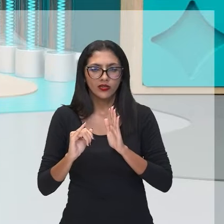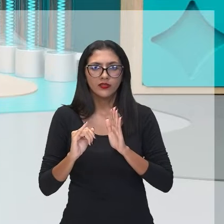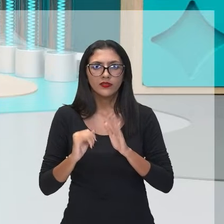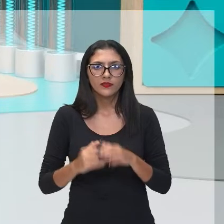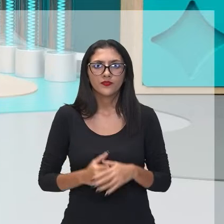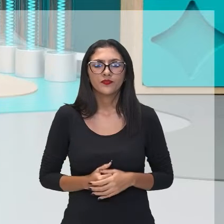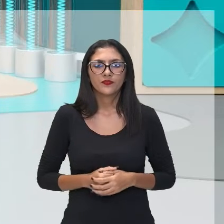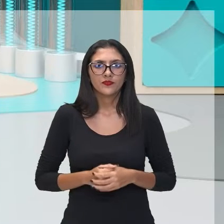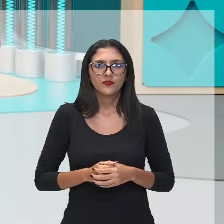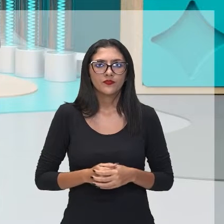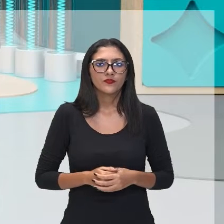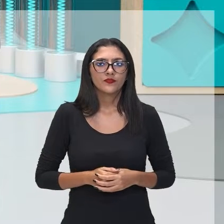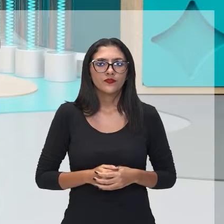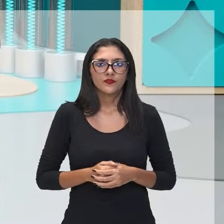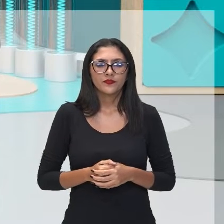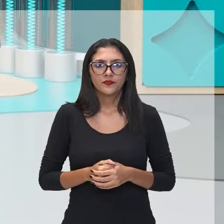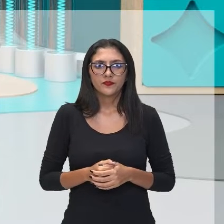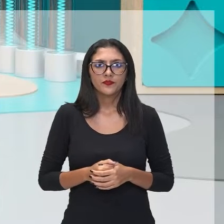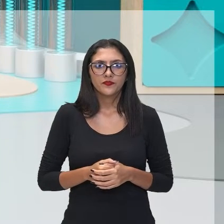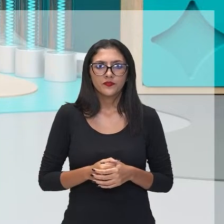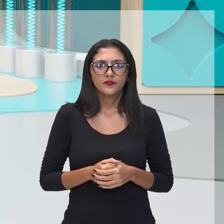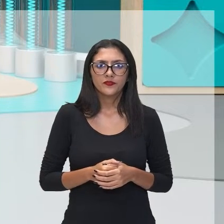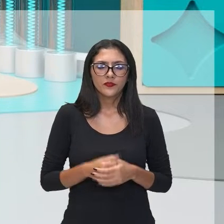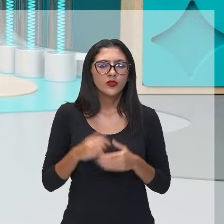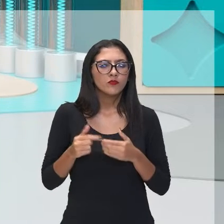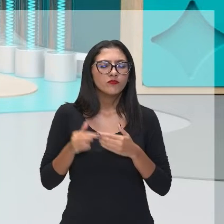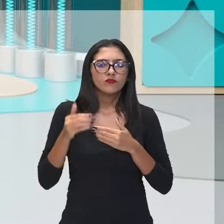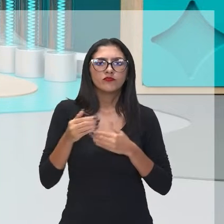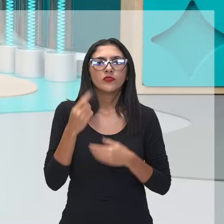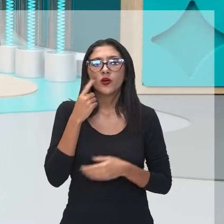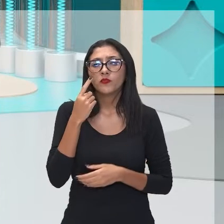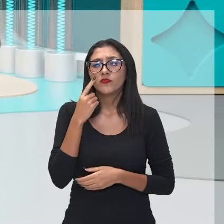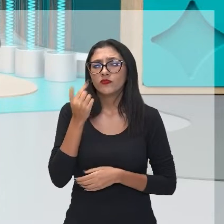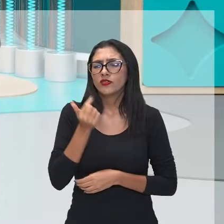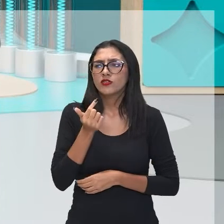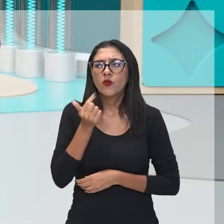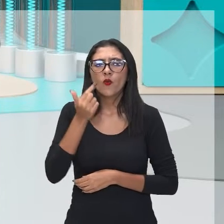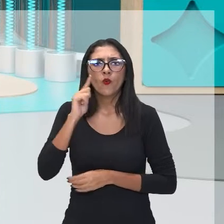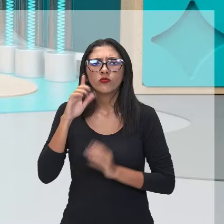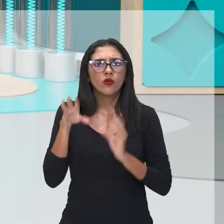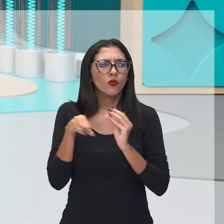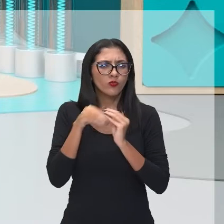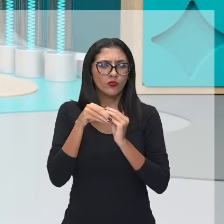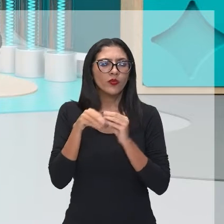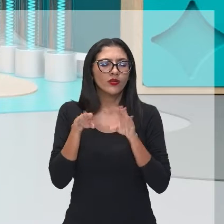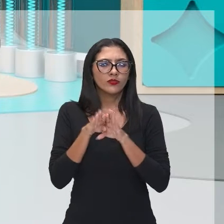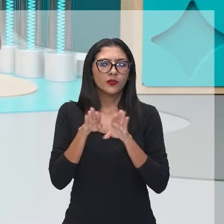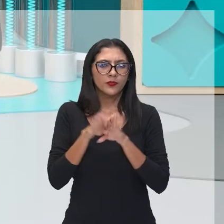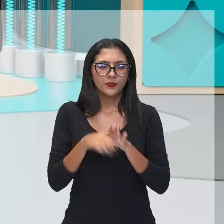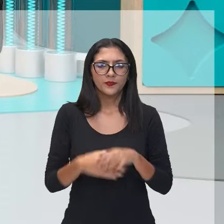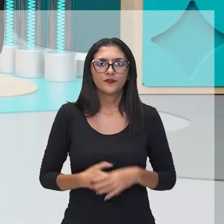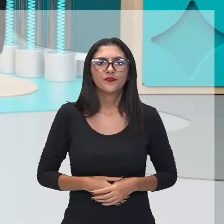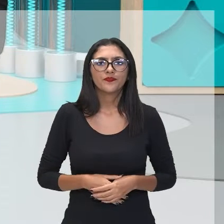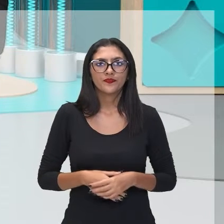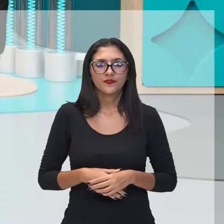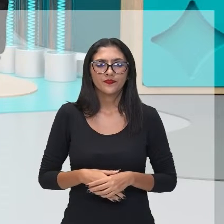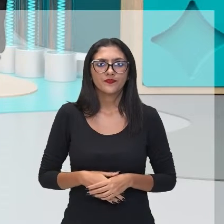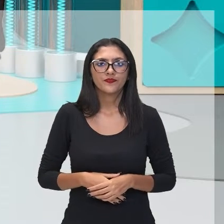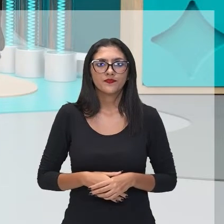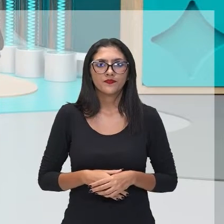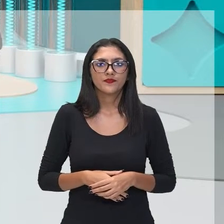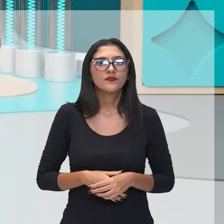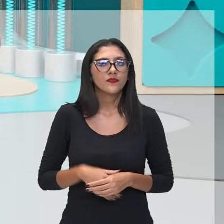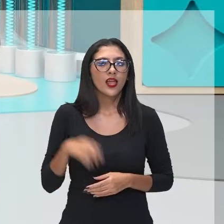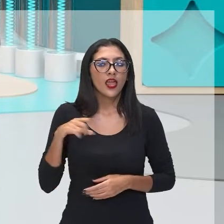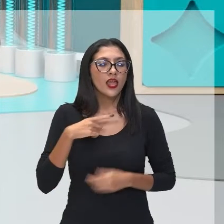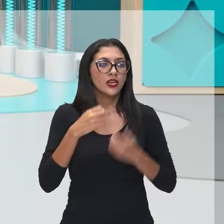penal, ok? Na sequência, olha os argumentos que ele traz para a gente, para defender esse ponto de vista. Olha só, ele diz que